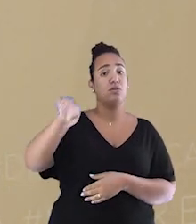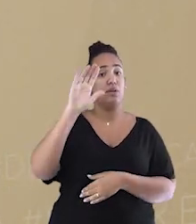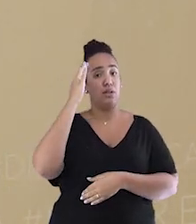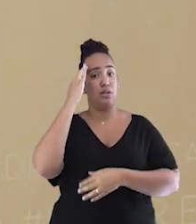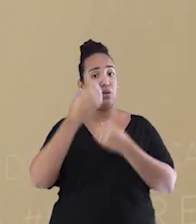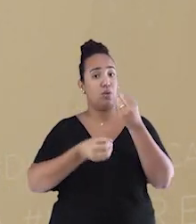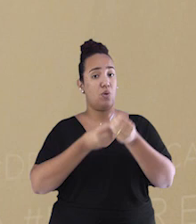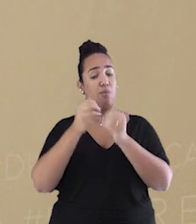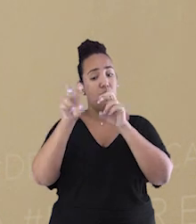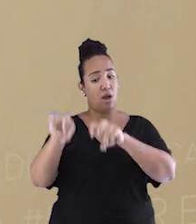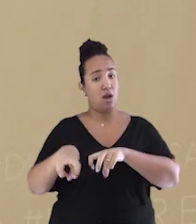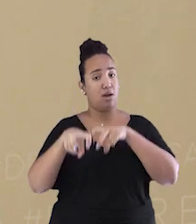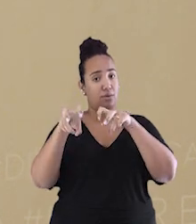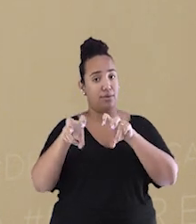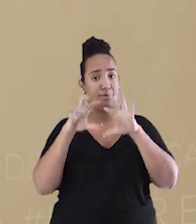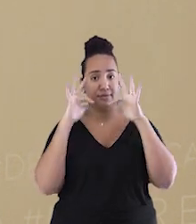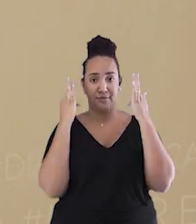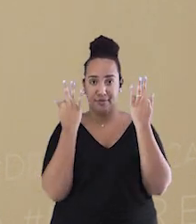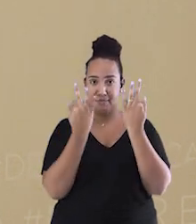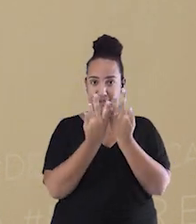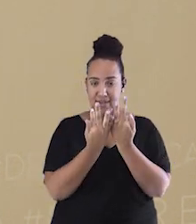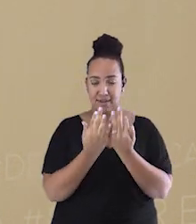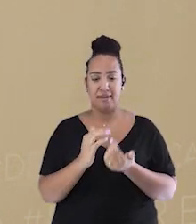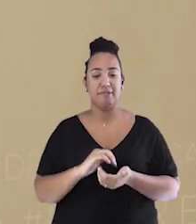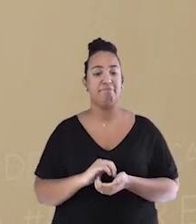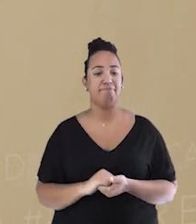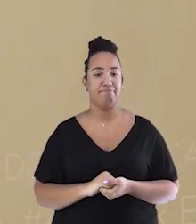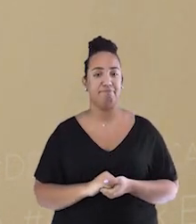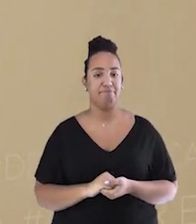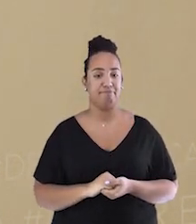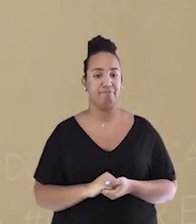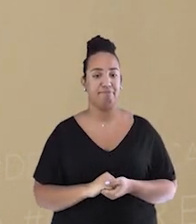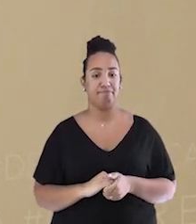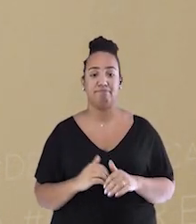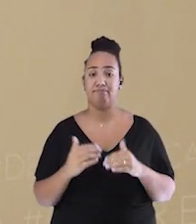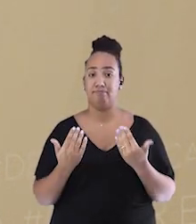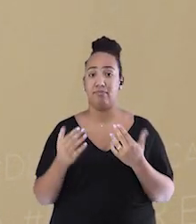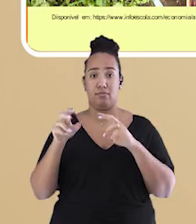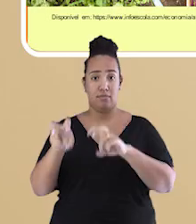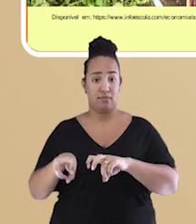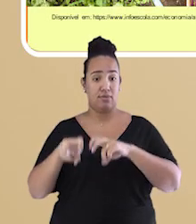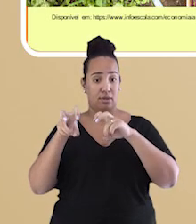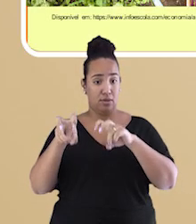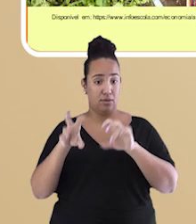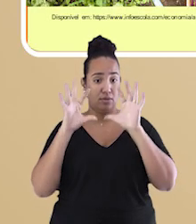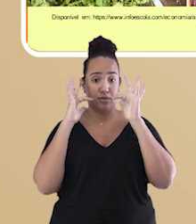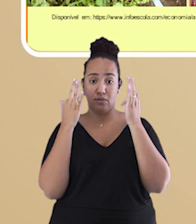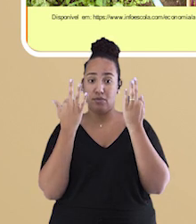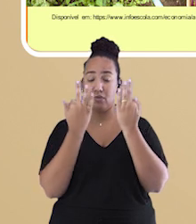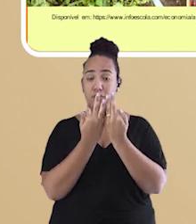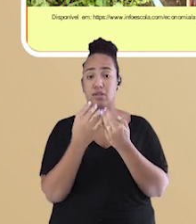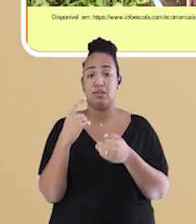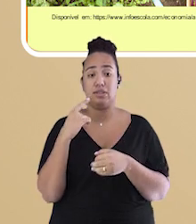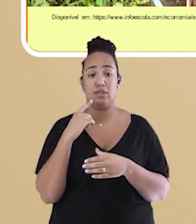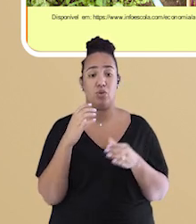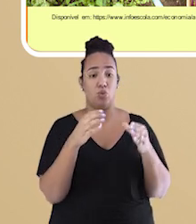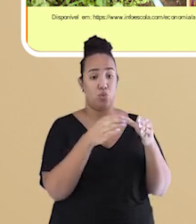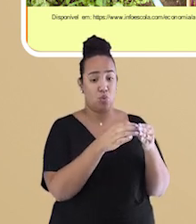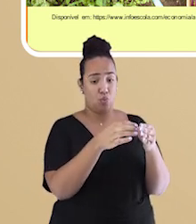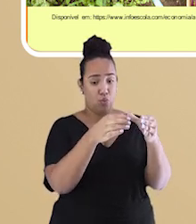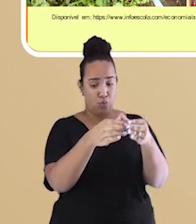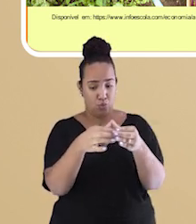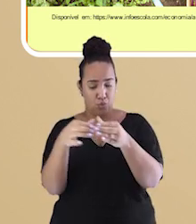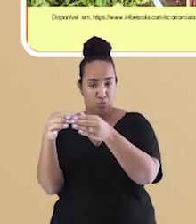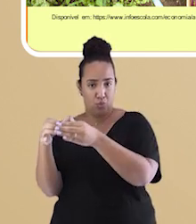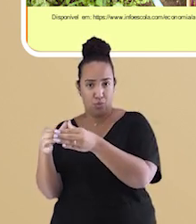vamos compreender a agricultura familiar e sua importância. Ela é realizada por milhares